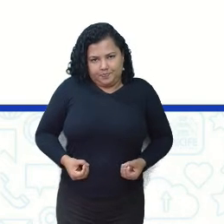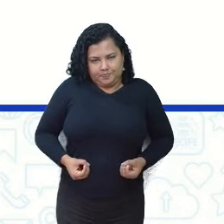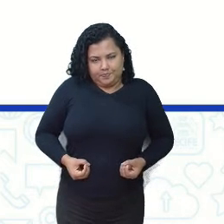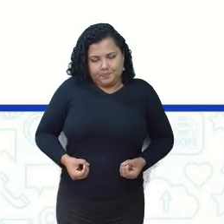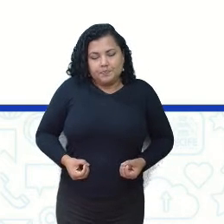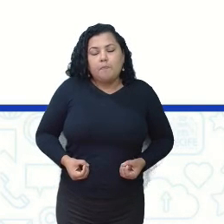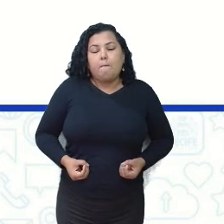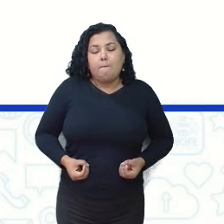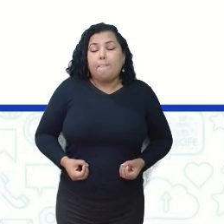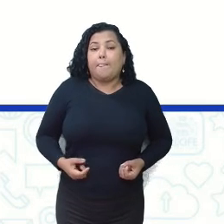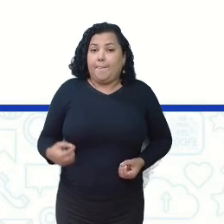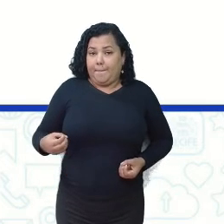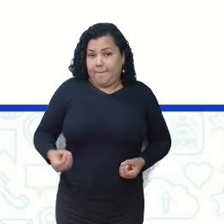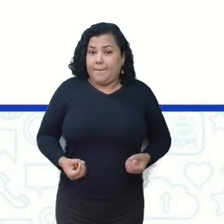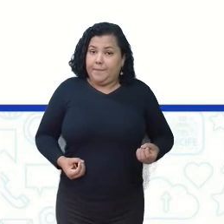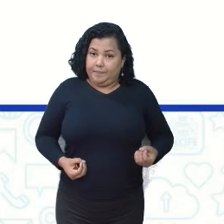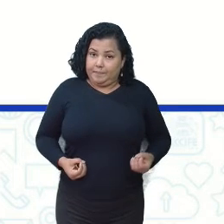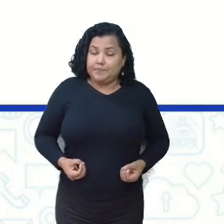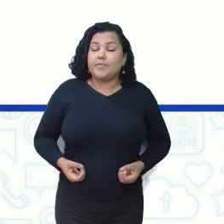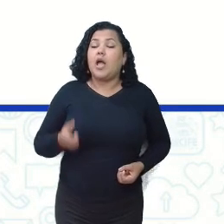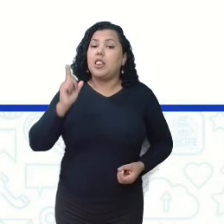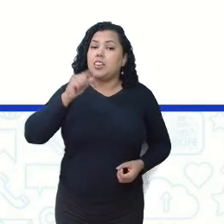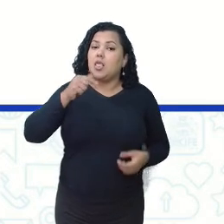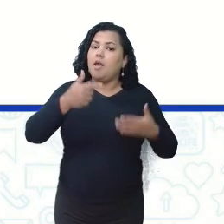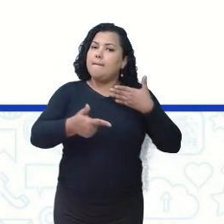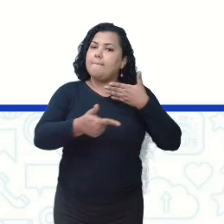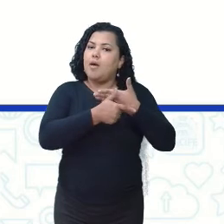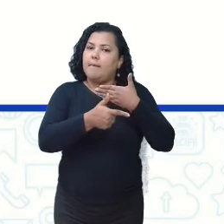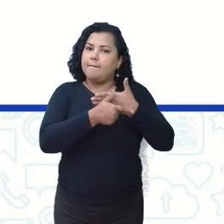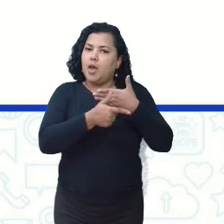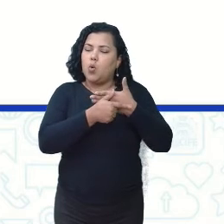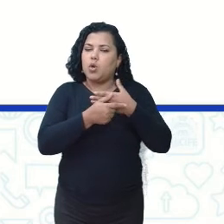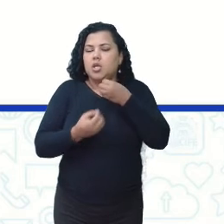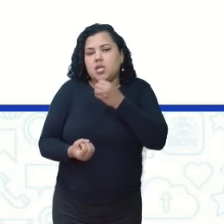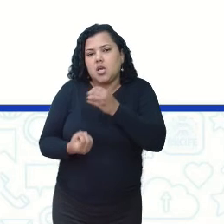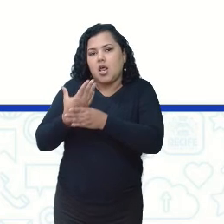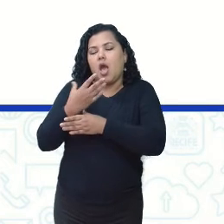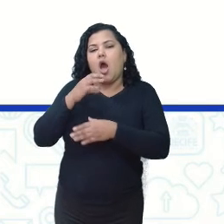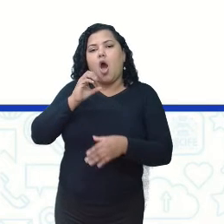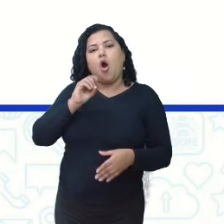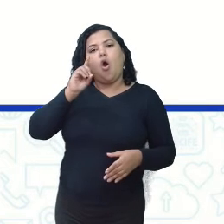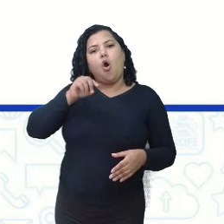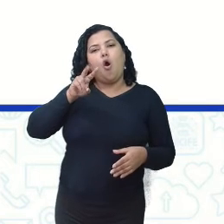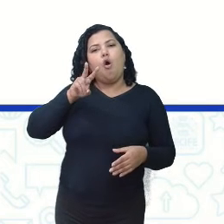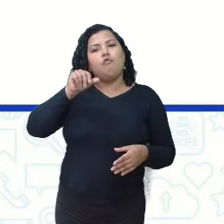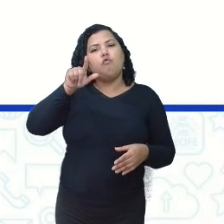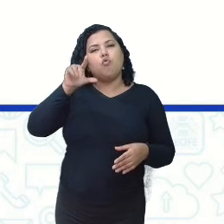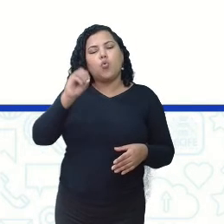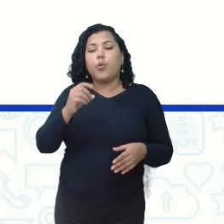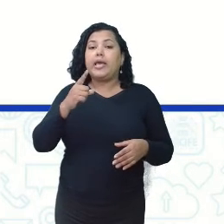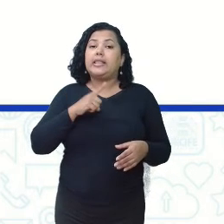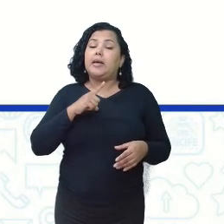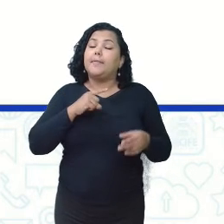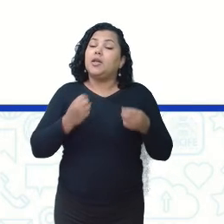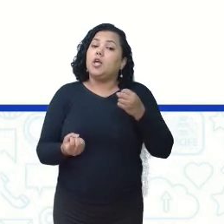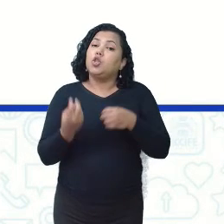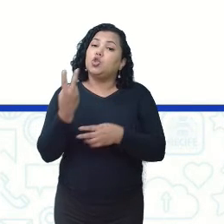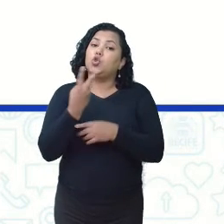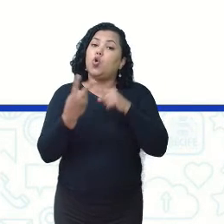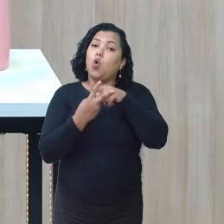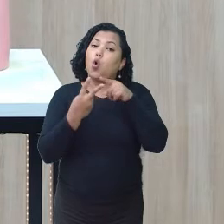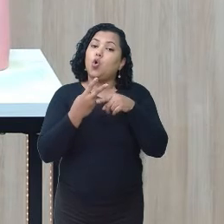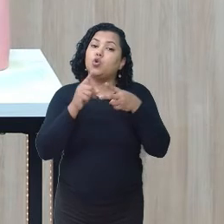estruturas, além de serem responsáveis por dar origem aos óvulos, elas produzem os hormônios.